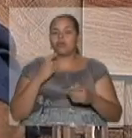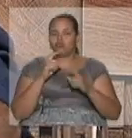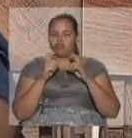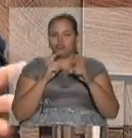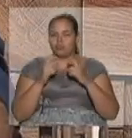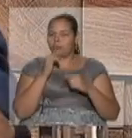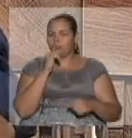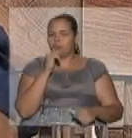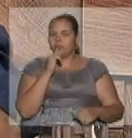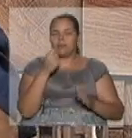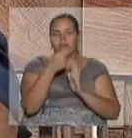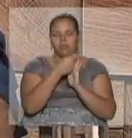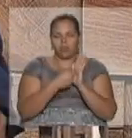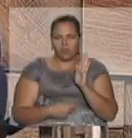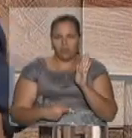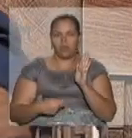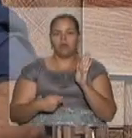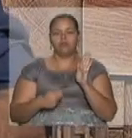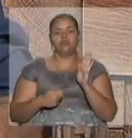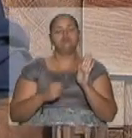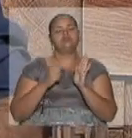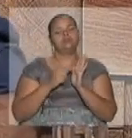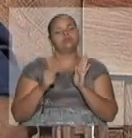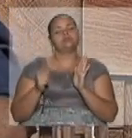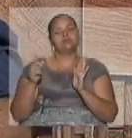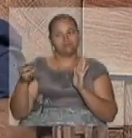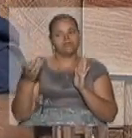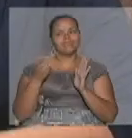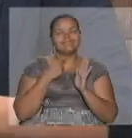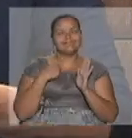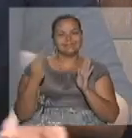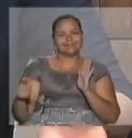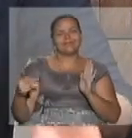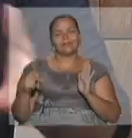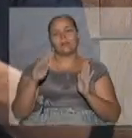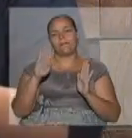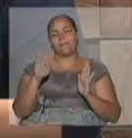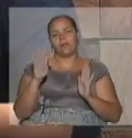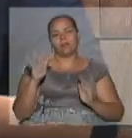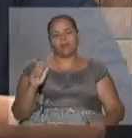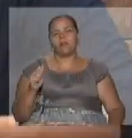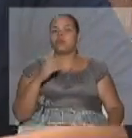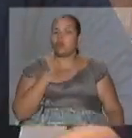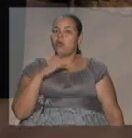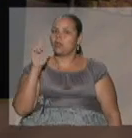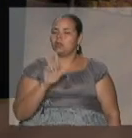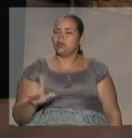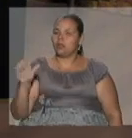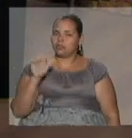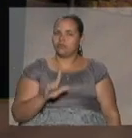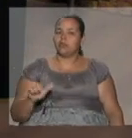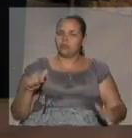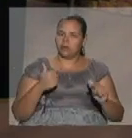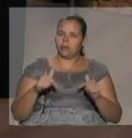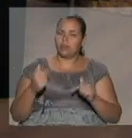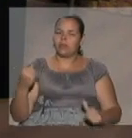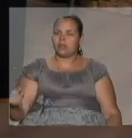discutia, por exemplo, textos, né? Encaixava os textos que ela queria fazer entre uma música e outra. Porque a Bethânia gosta muito de botar literatura, né, nos trabalhos dela. E